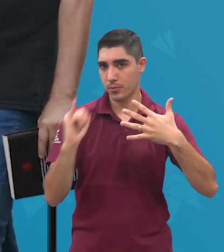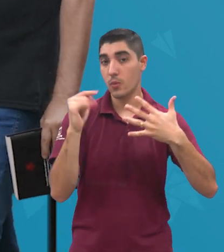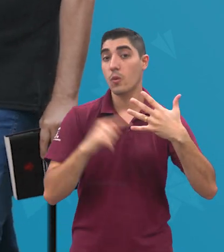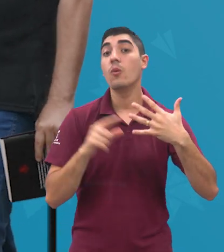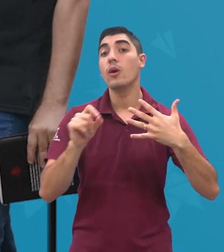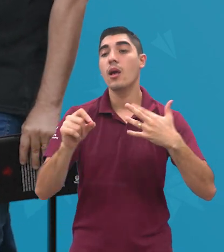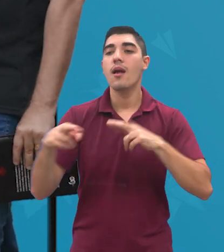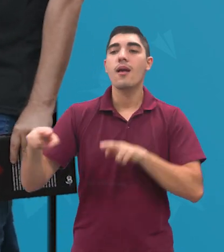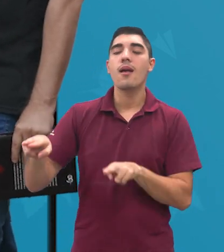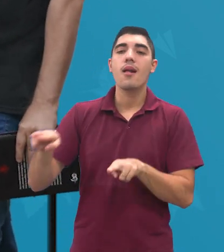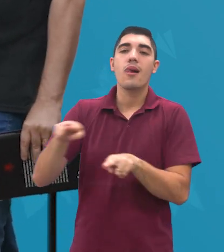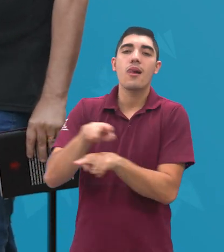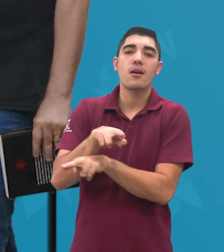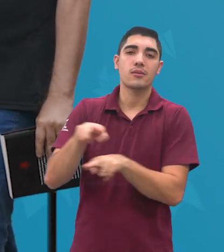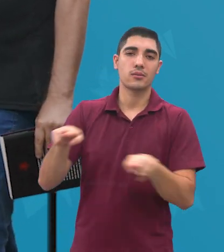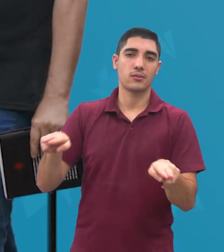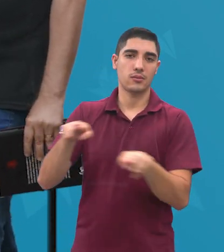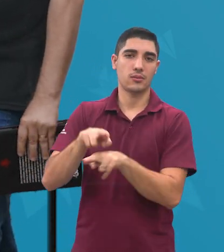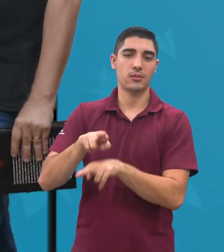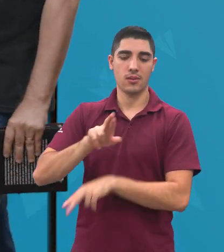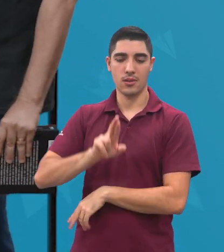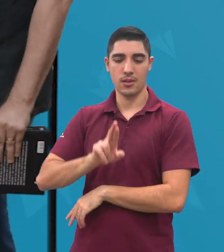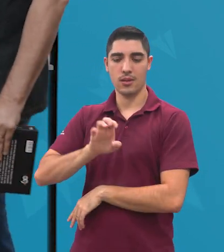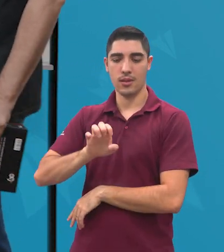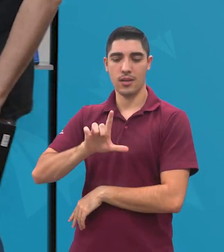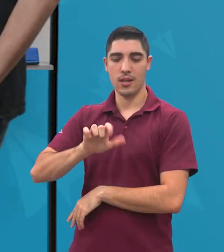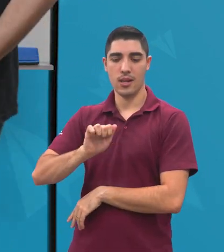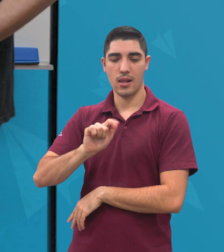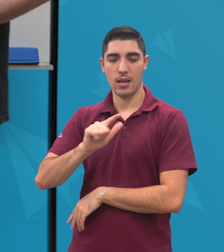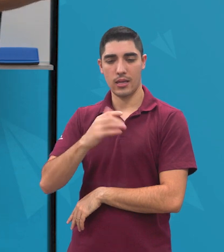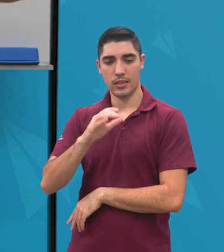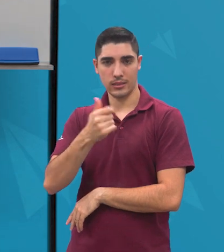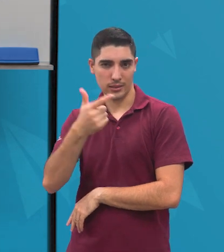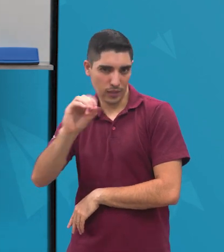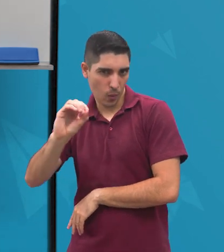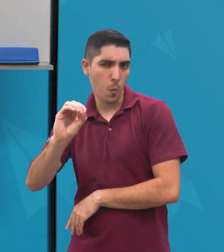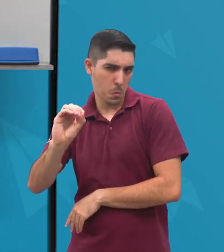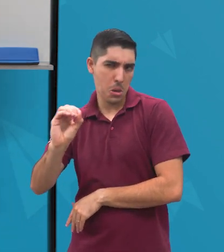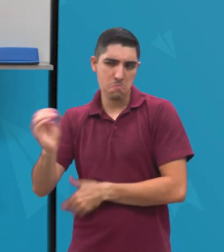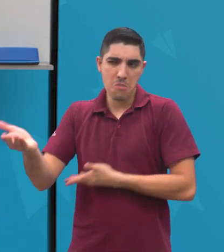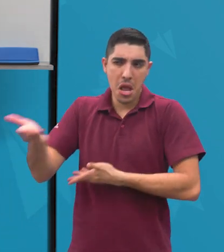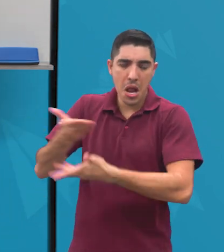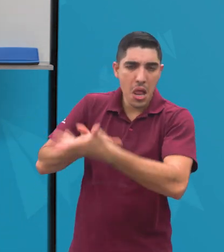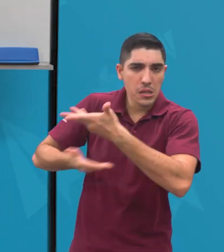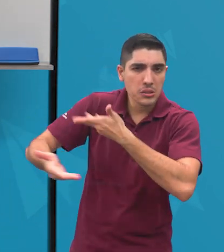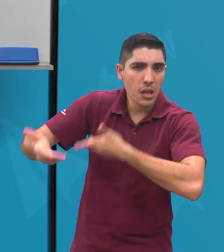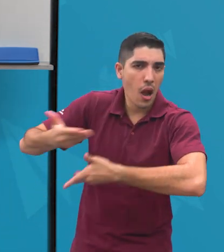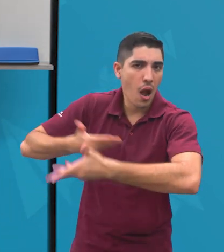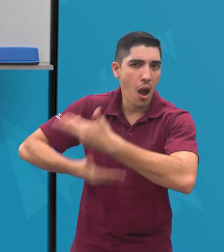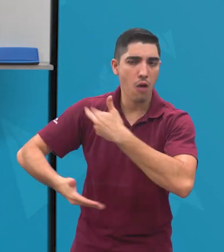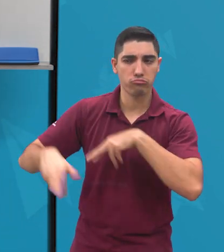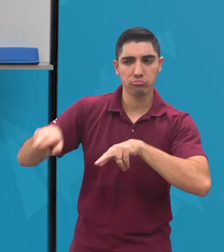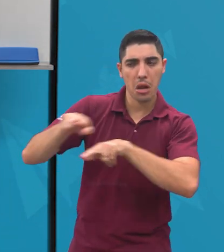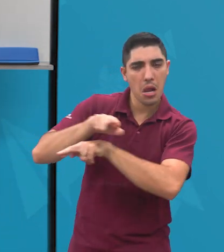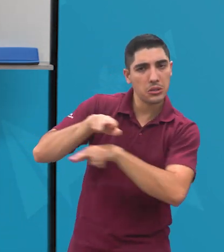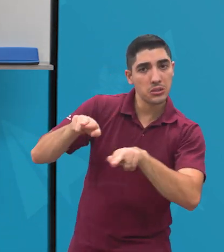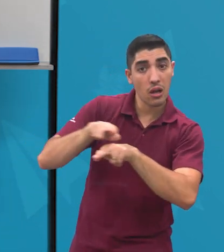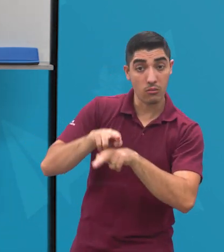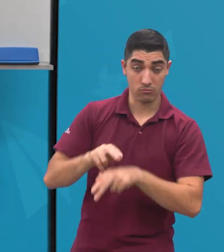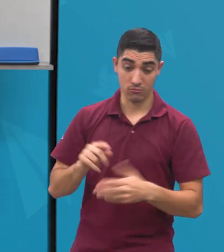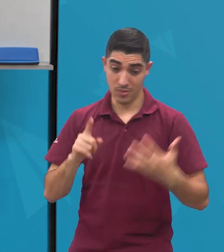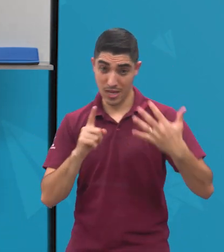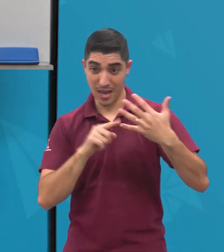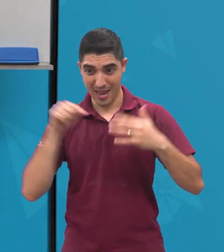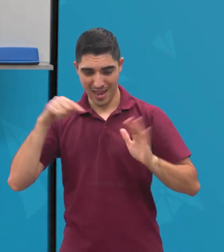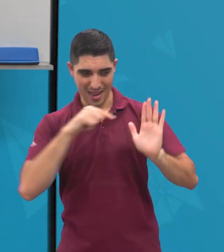as relações que unem essas pessoas, né? Nós estamos falando de uma relação